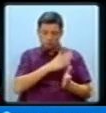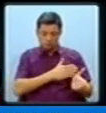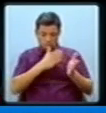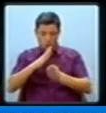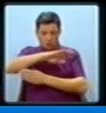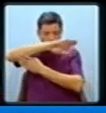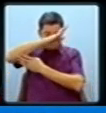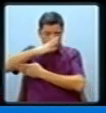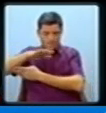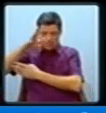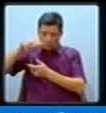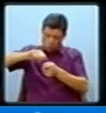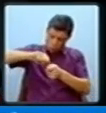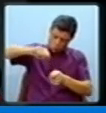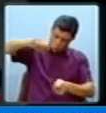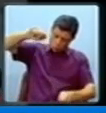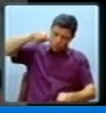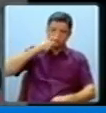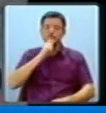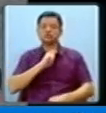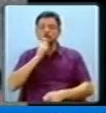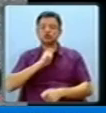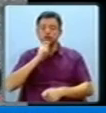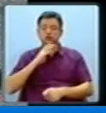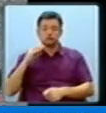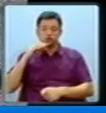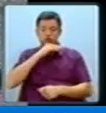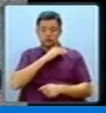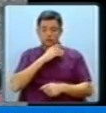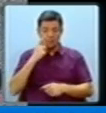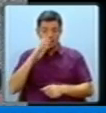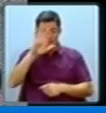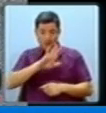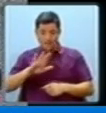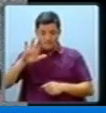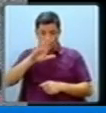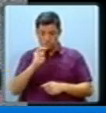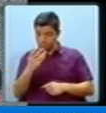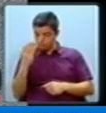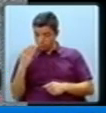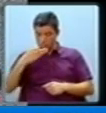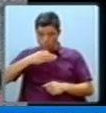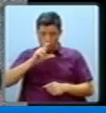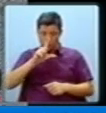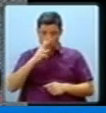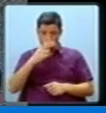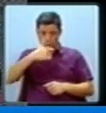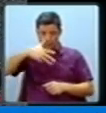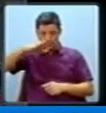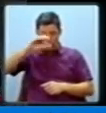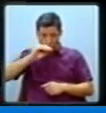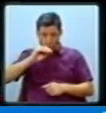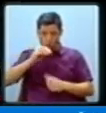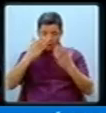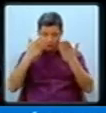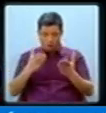montanhas enormes de gelo. E, portanto, estas são as imagens, as mais recentes de Plutão, as de maior resolução, e agora Plutão